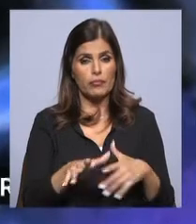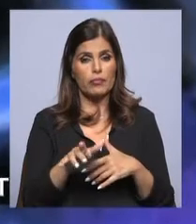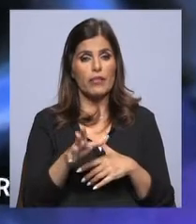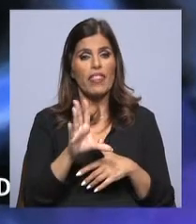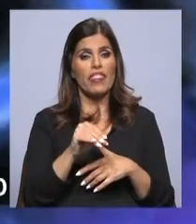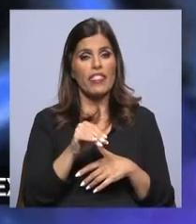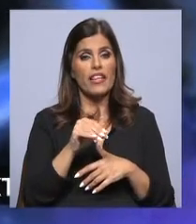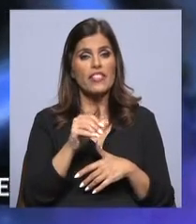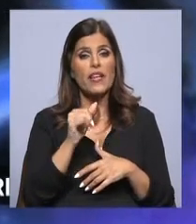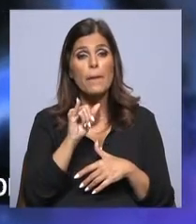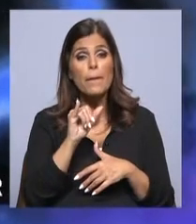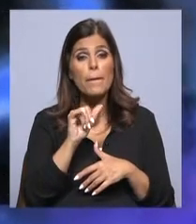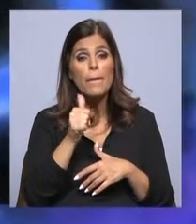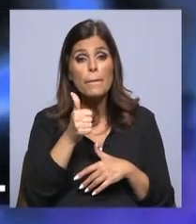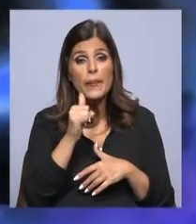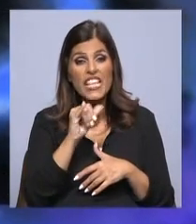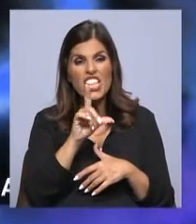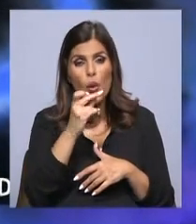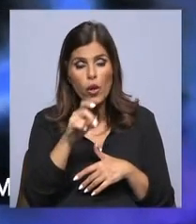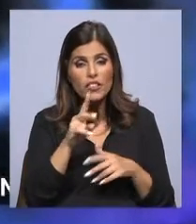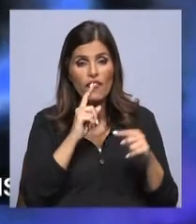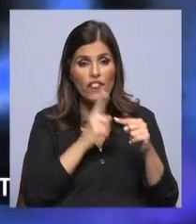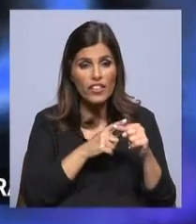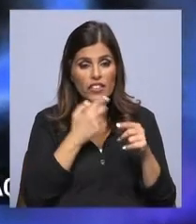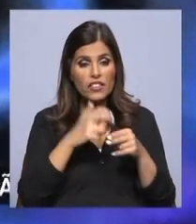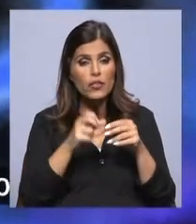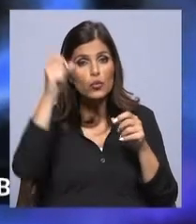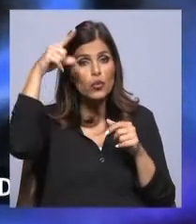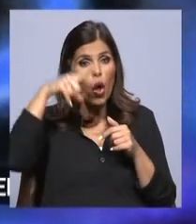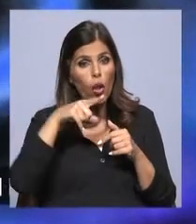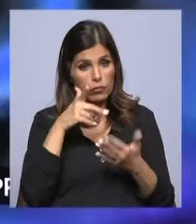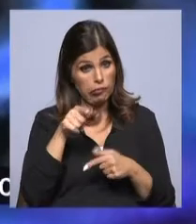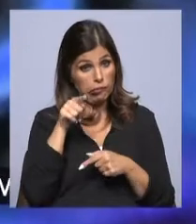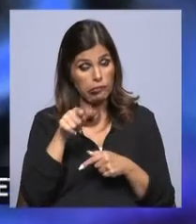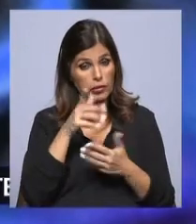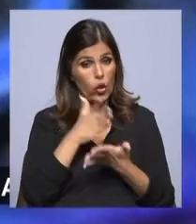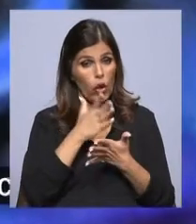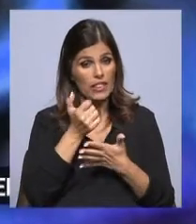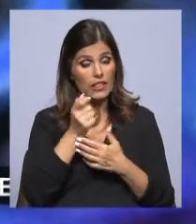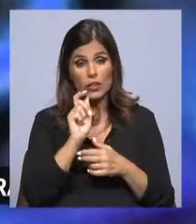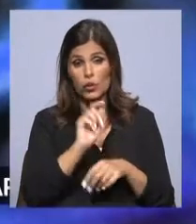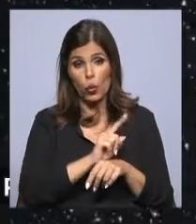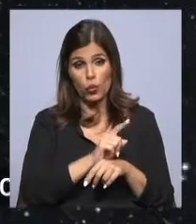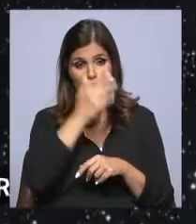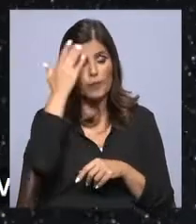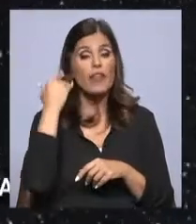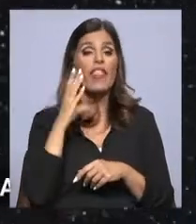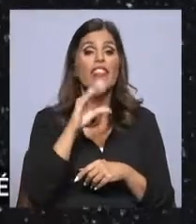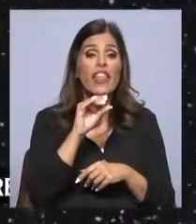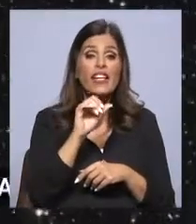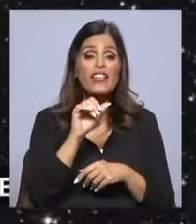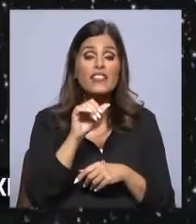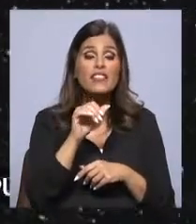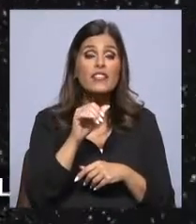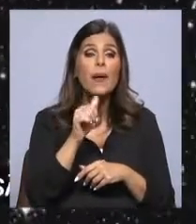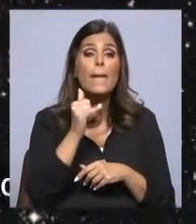10 bilhões de vezes a energia do Sol, nesses apenas 15 segundos. 10 bilhões de vezes, eu não estou a falar de 10 mil